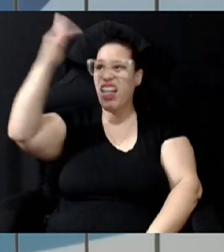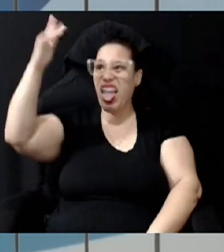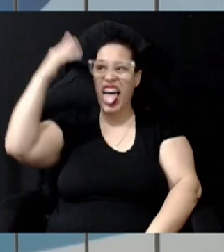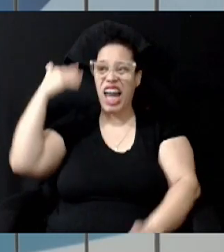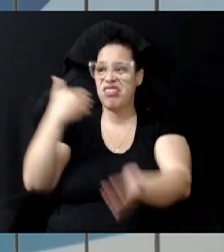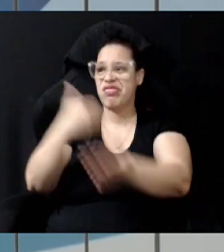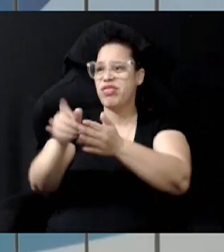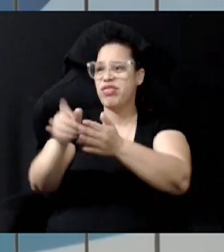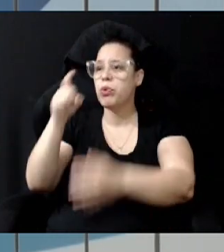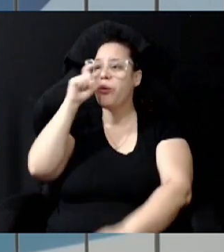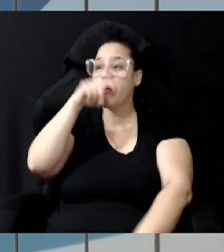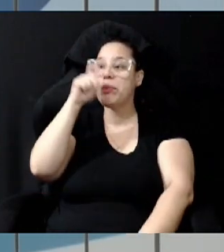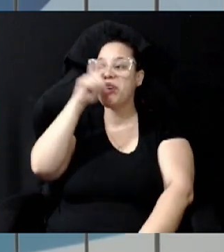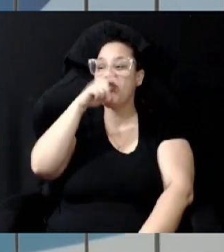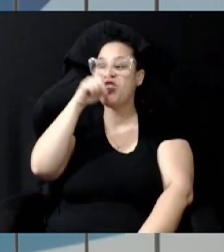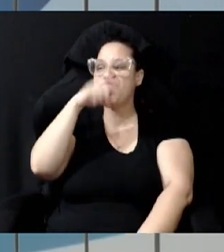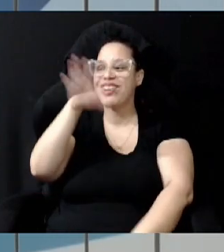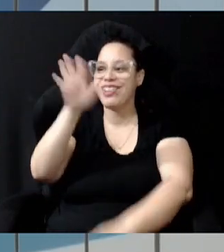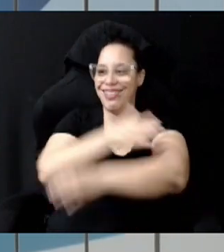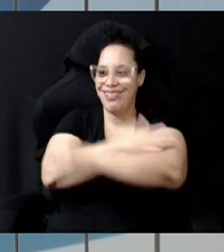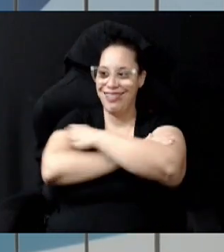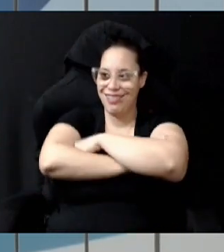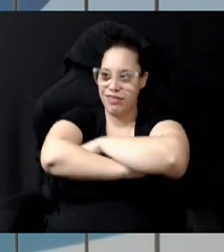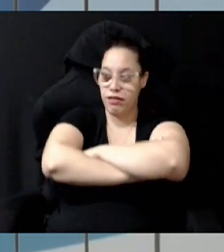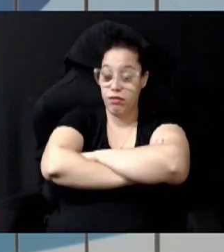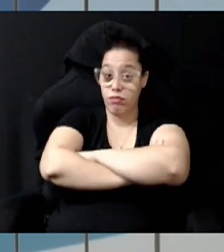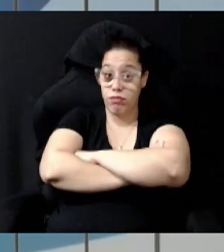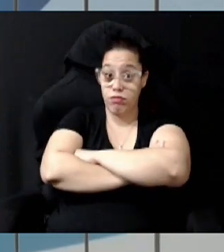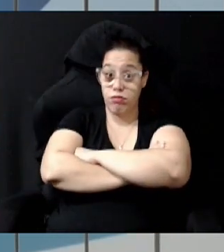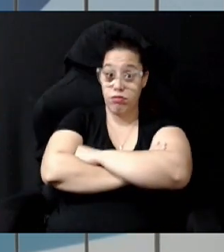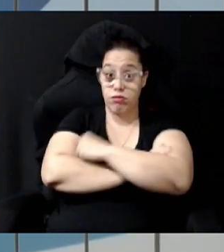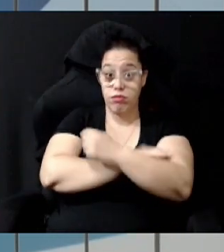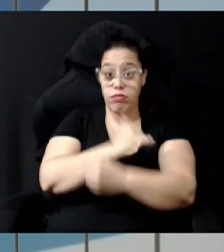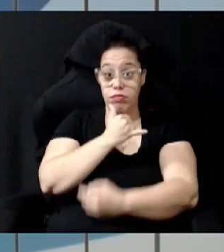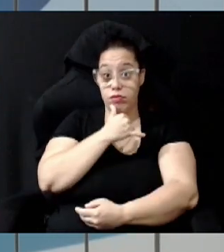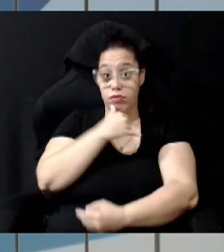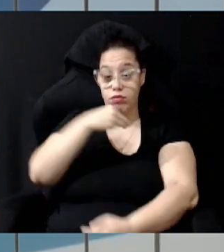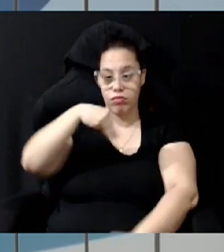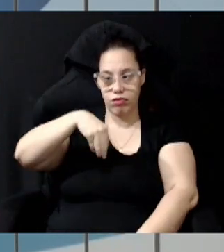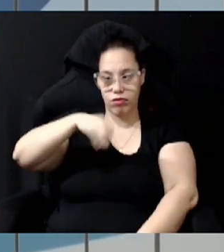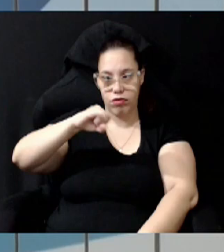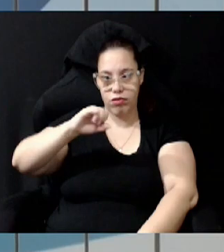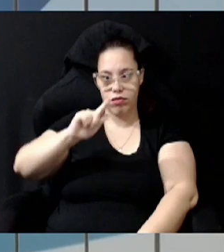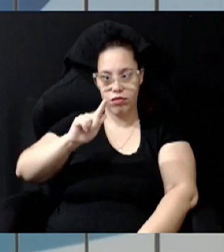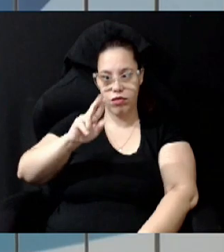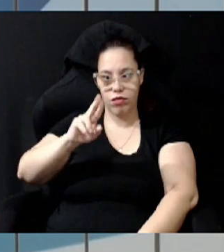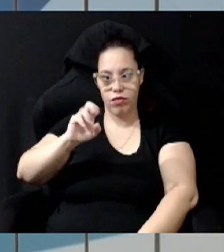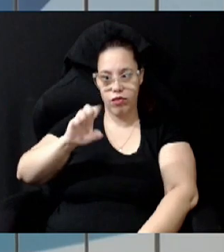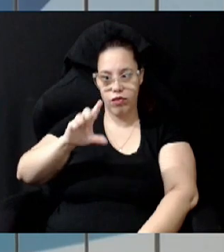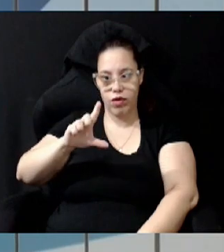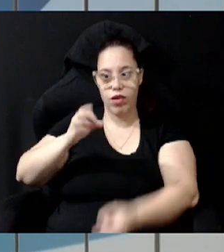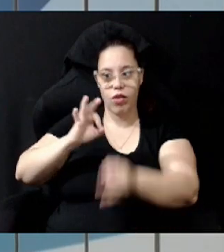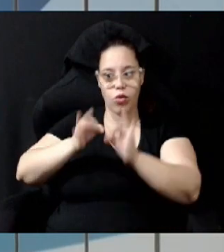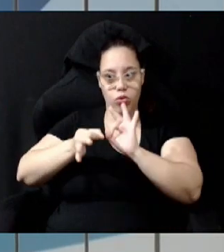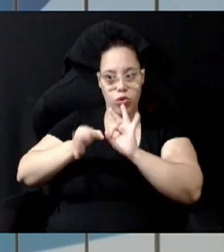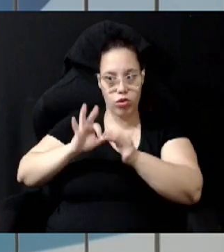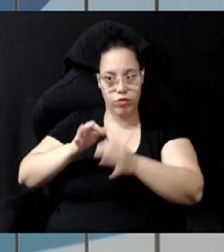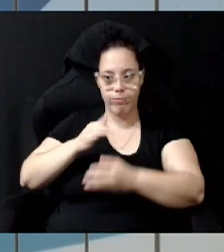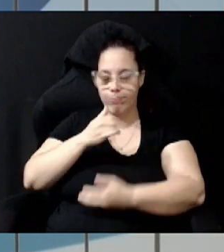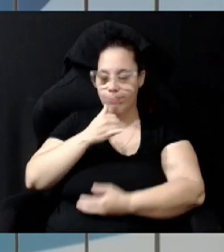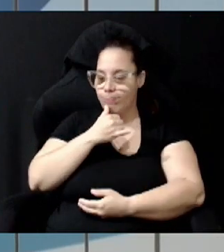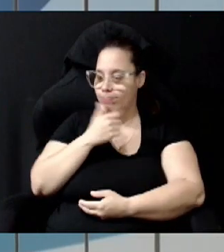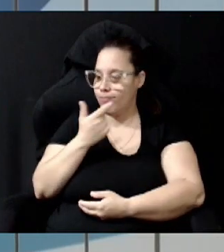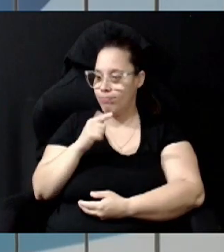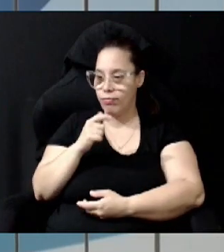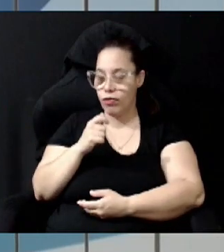de responsabilidade inexistente. Lamento que o Miguel Reale Júnior tenha assinado a peça, que é um jurista que ainda não fez a meia-culpa em